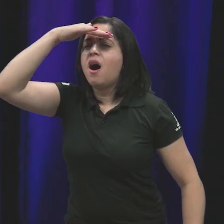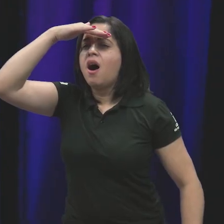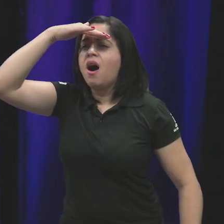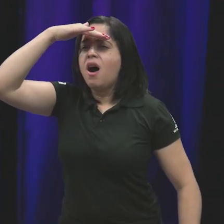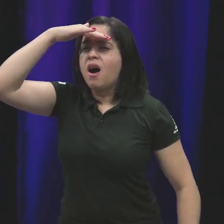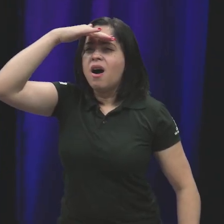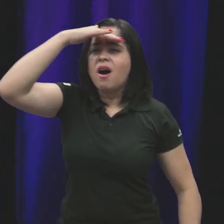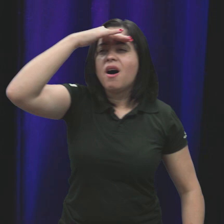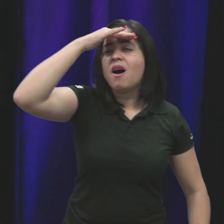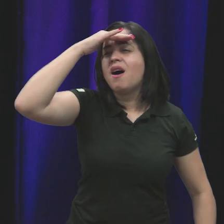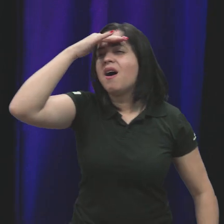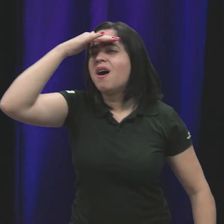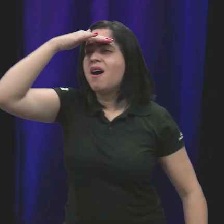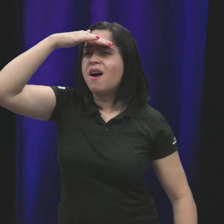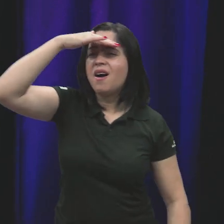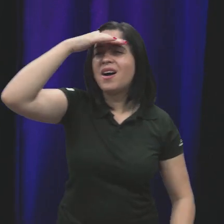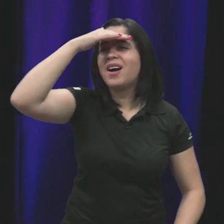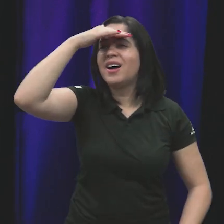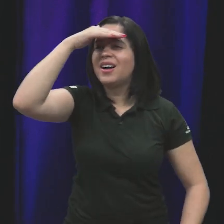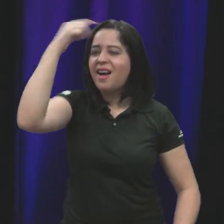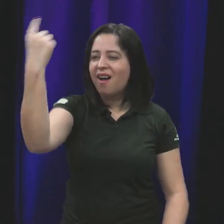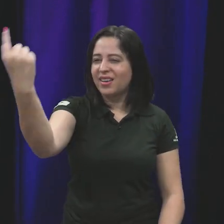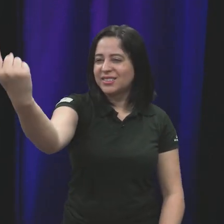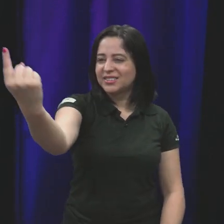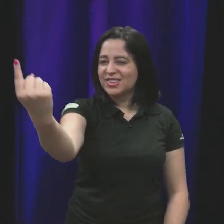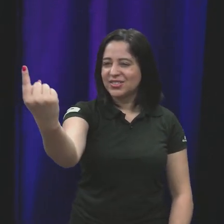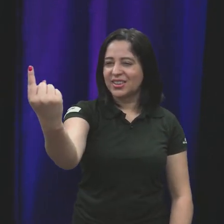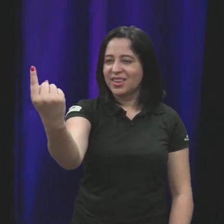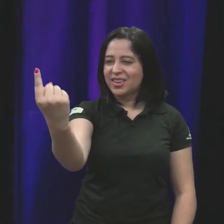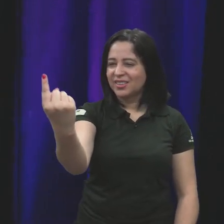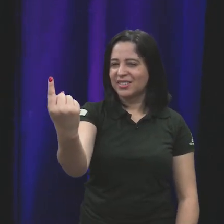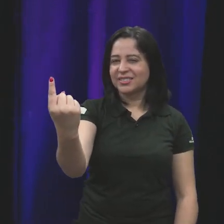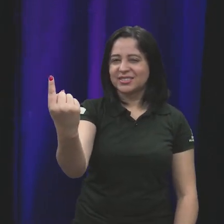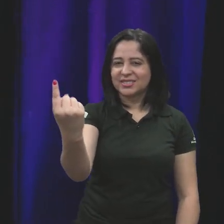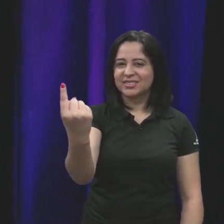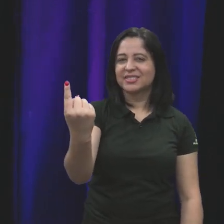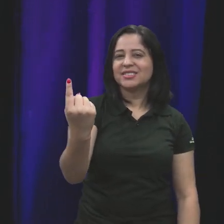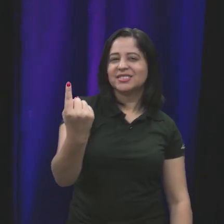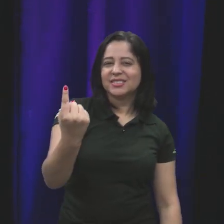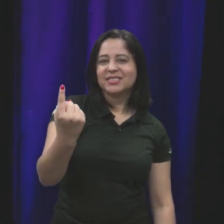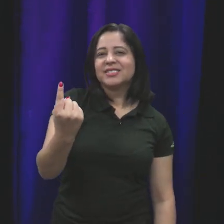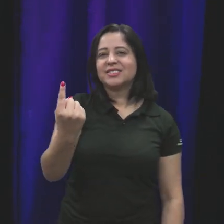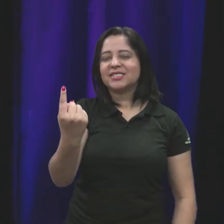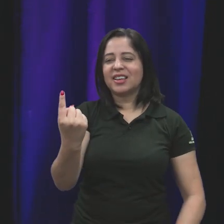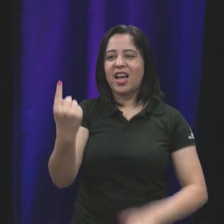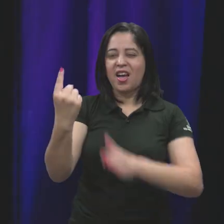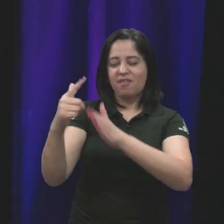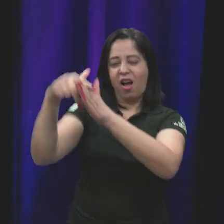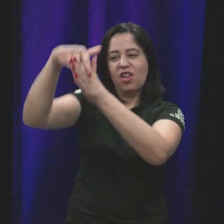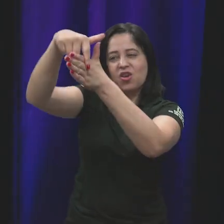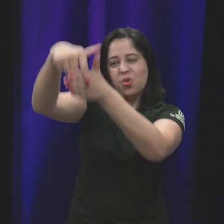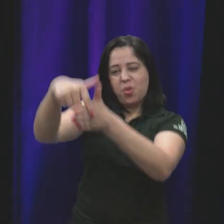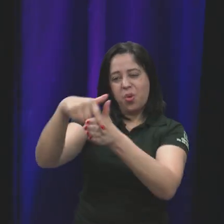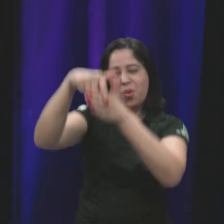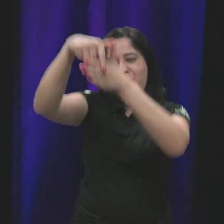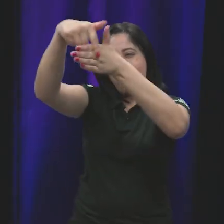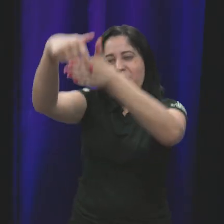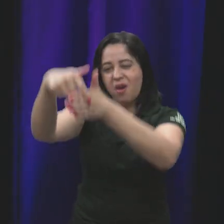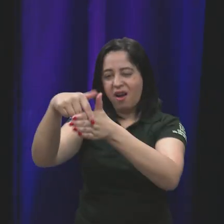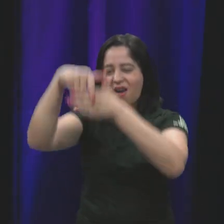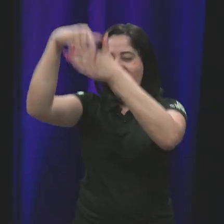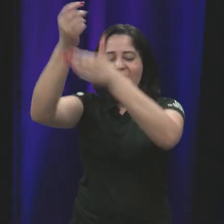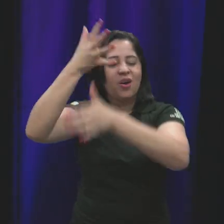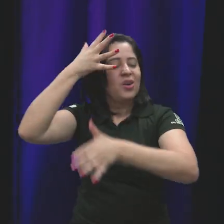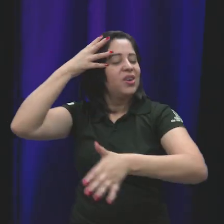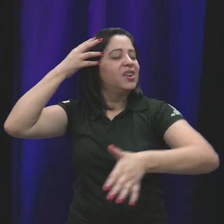Tu vem chegando pra brincar no meu quintal. No teu cavalo, peito,